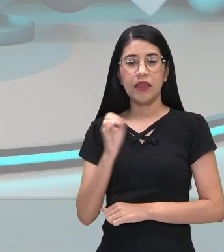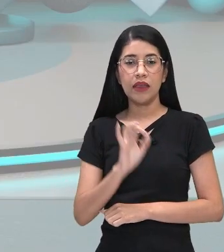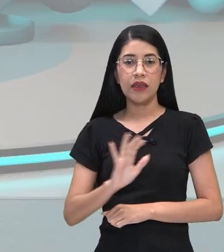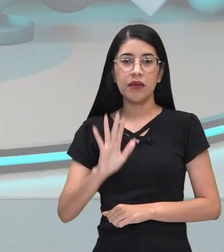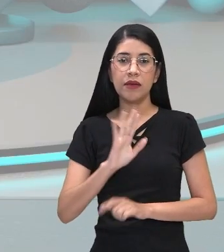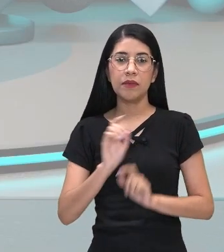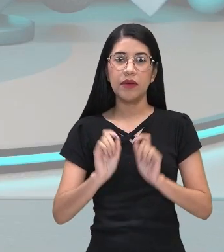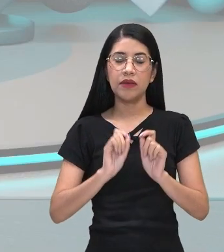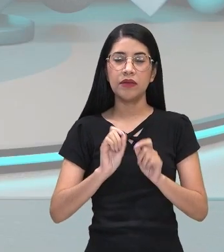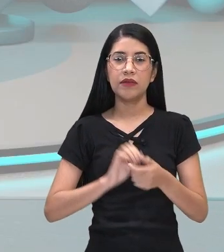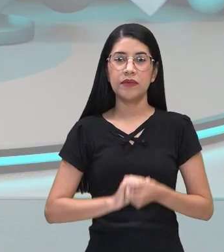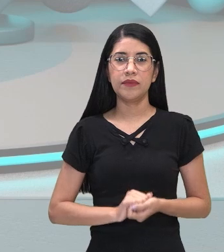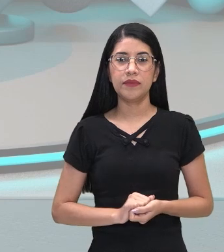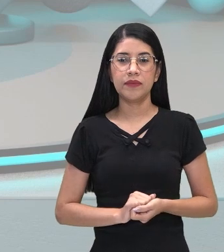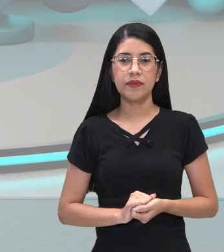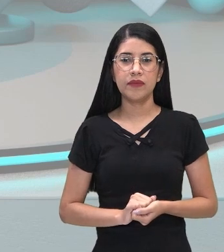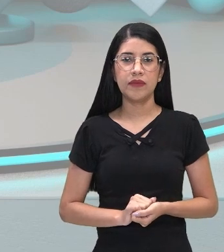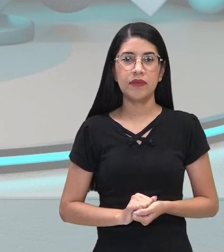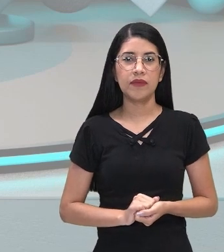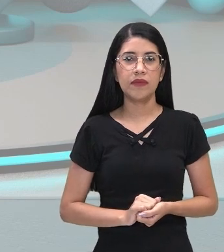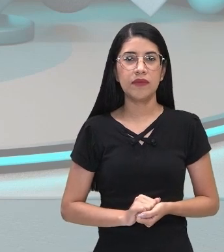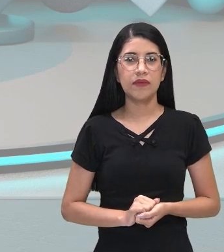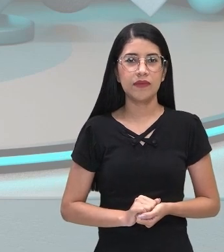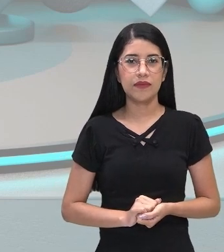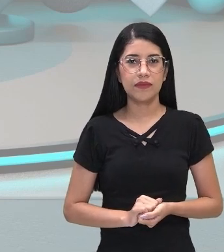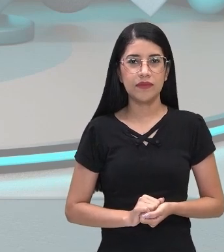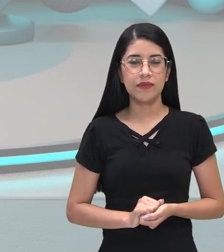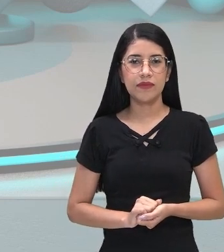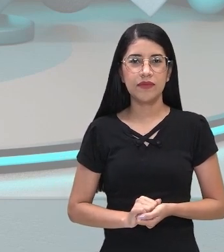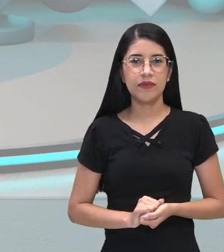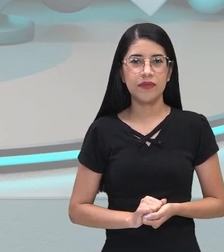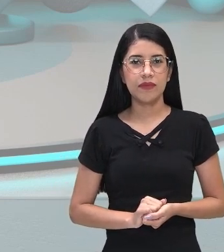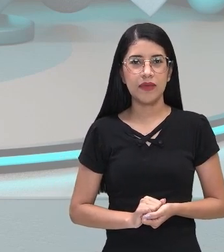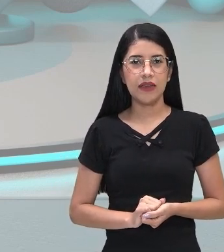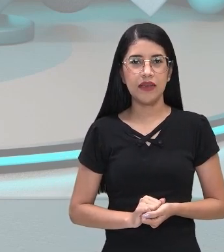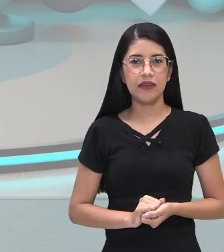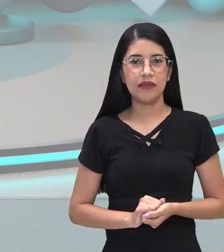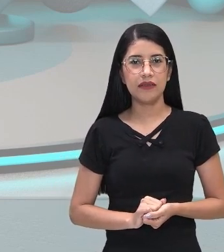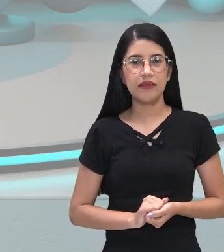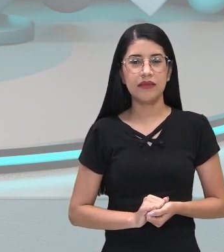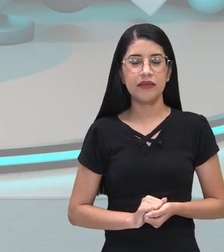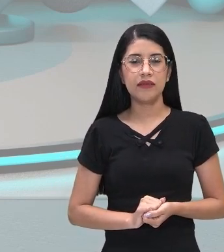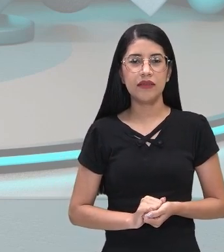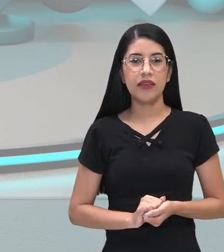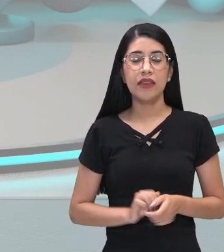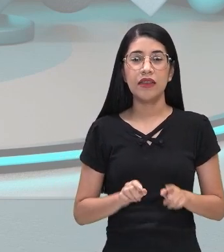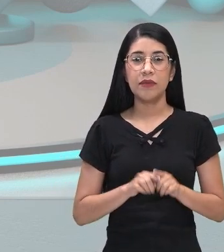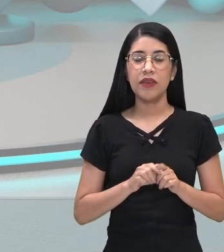de Pisa, que ela foi construída no estilo românico. Então,